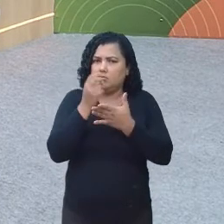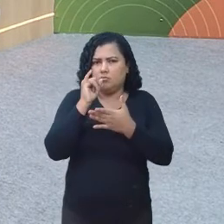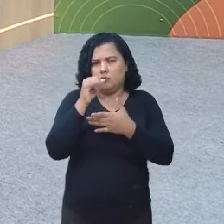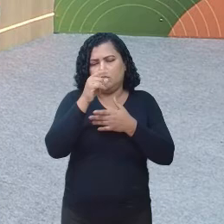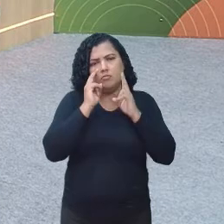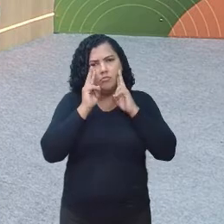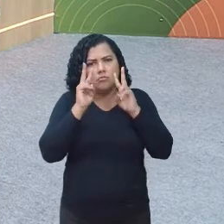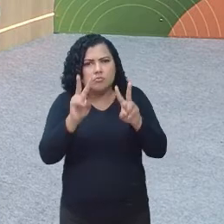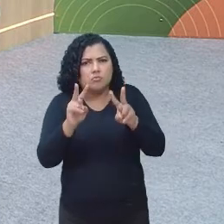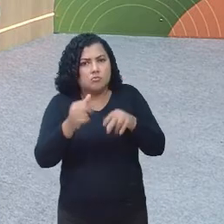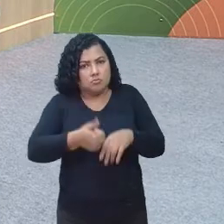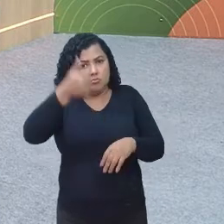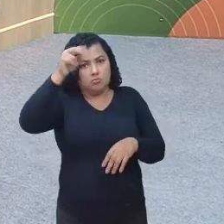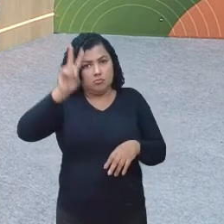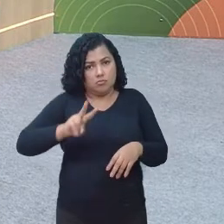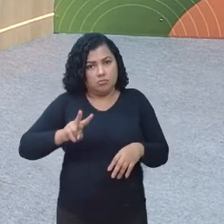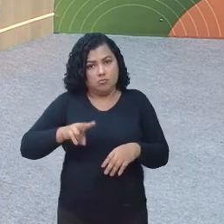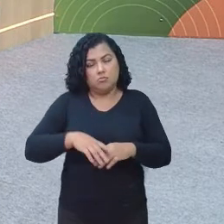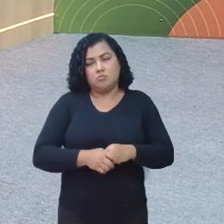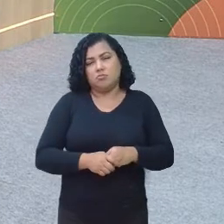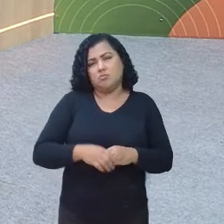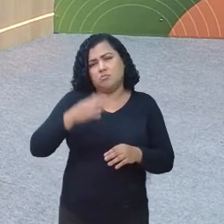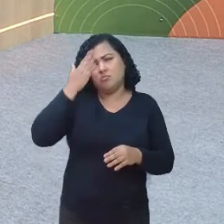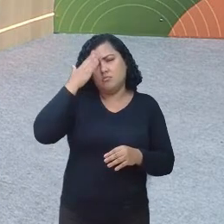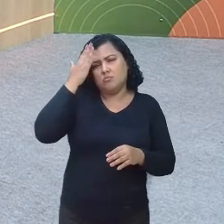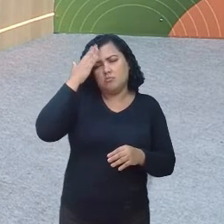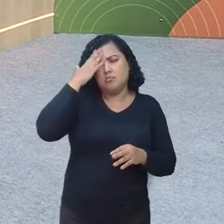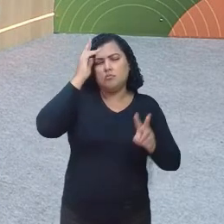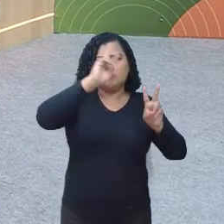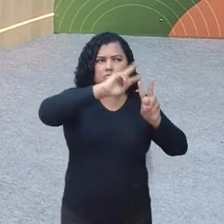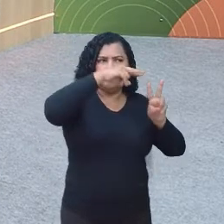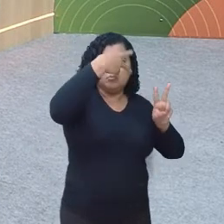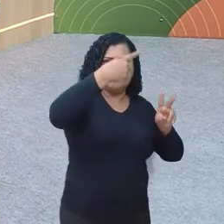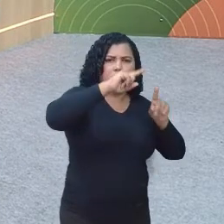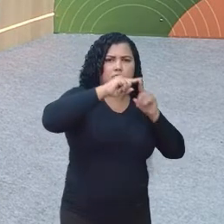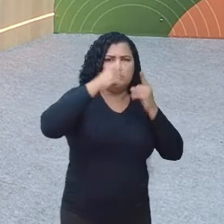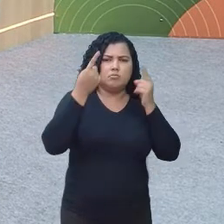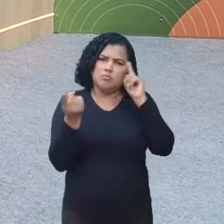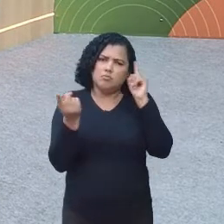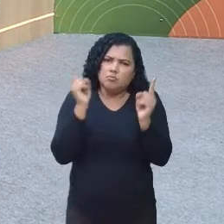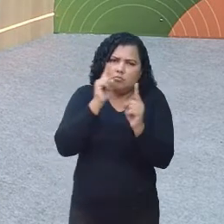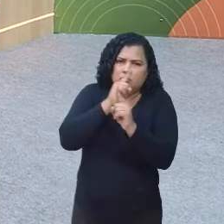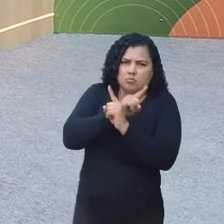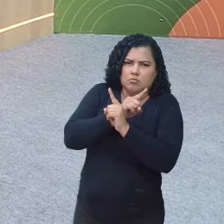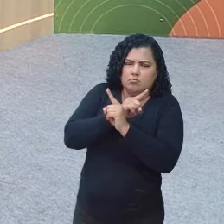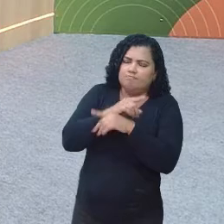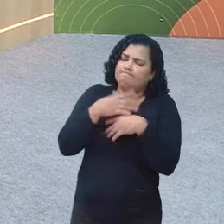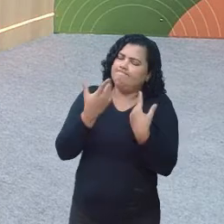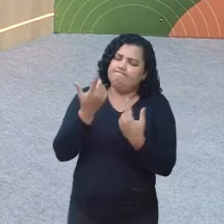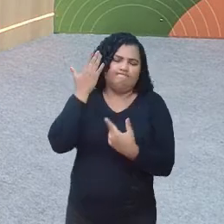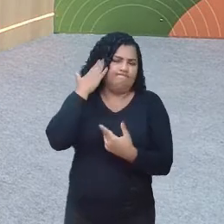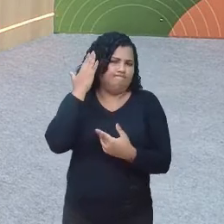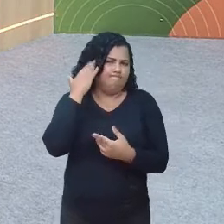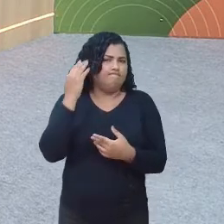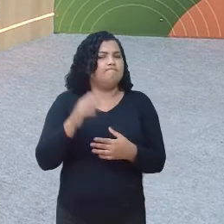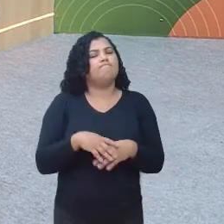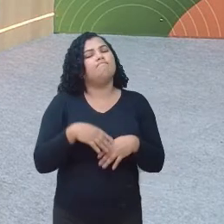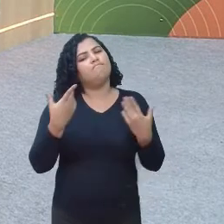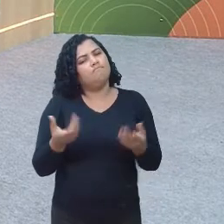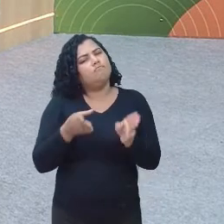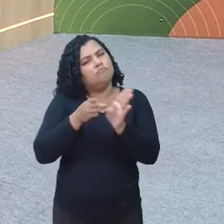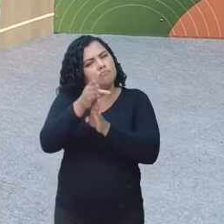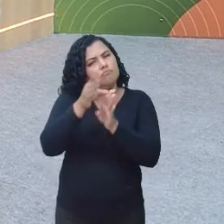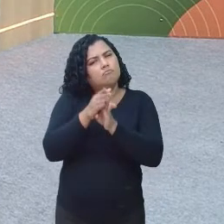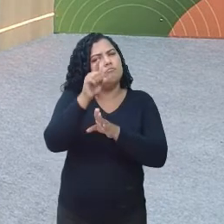primeira vez, provavelmente compreende a ida da potenciação, mas e essa volta, como é que fica, né? Então, eu aconselho